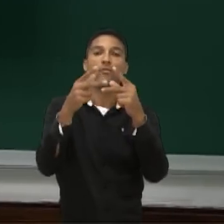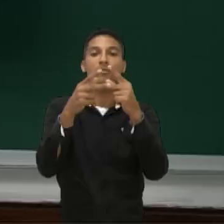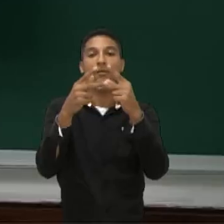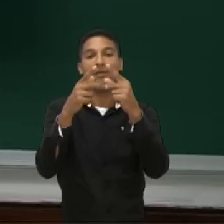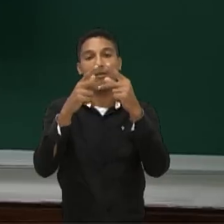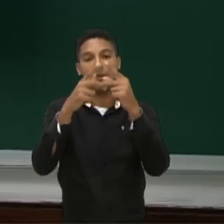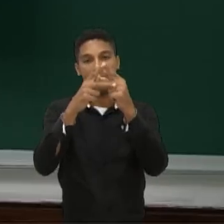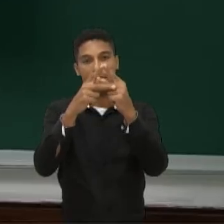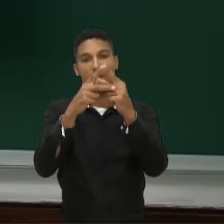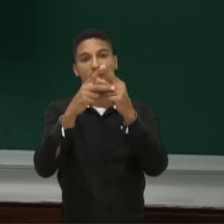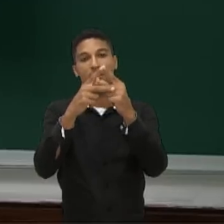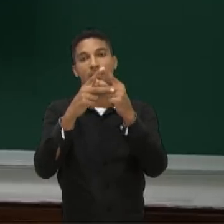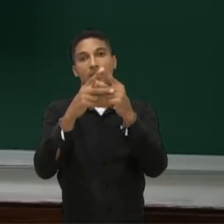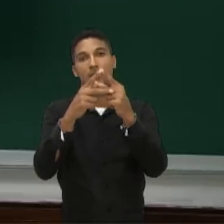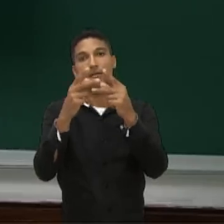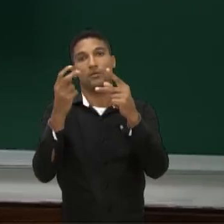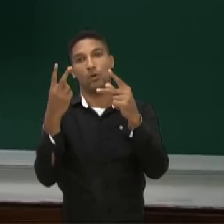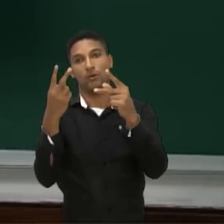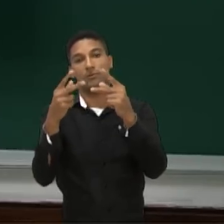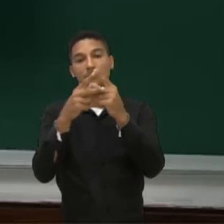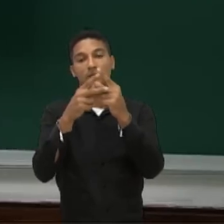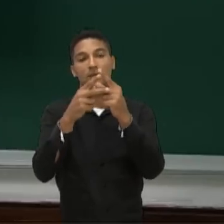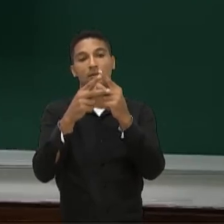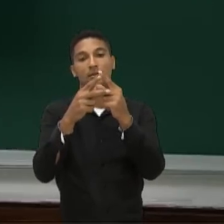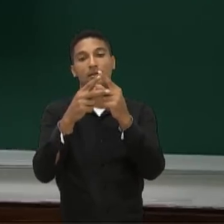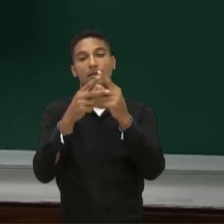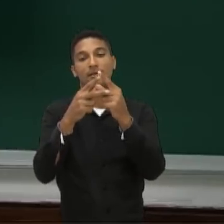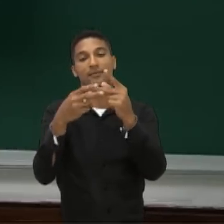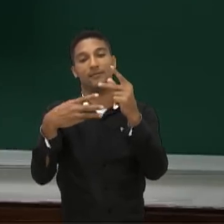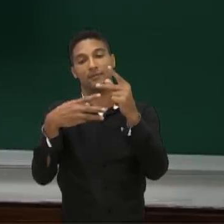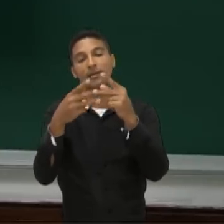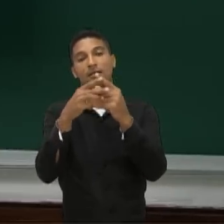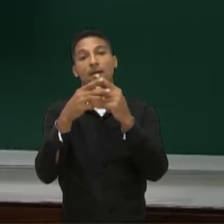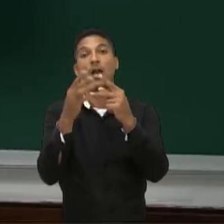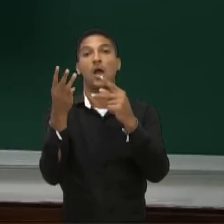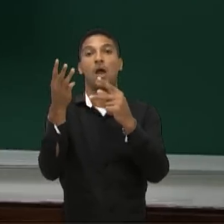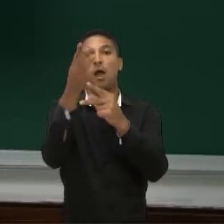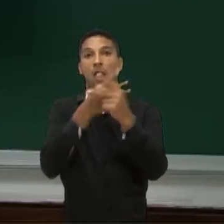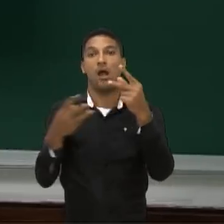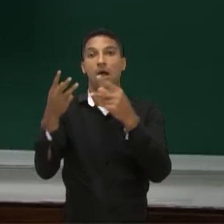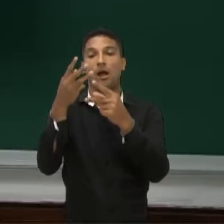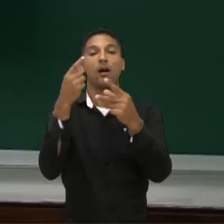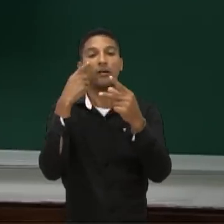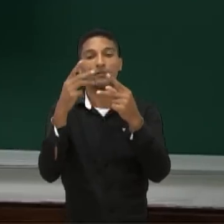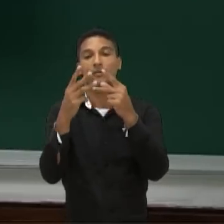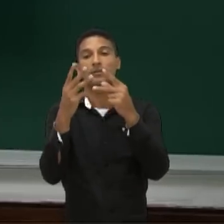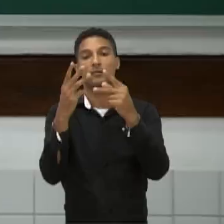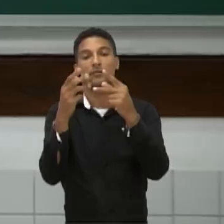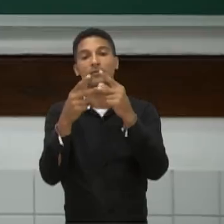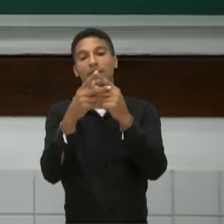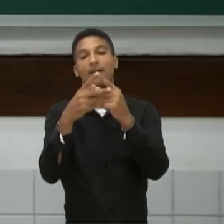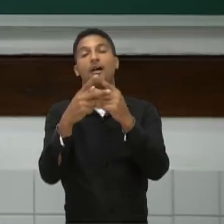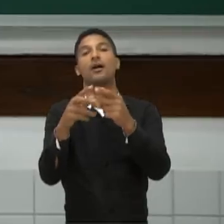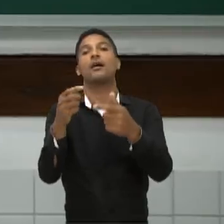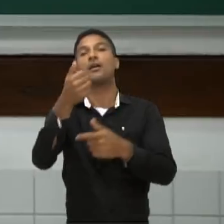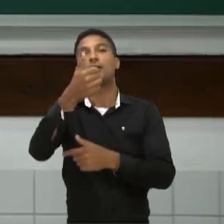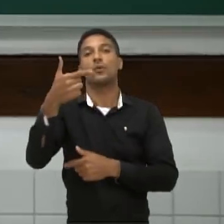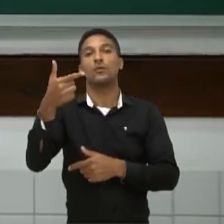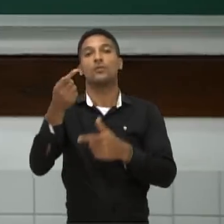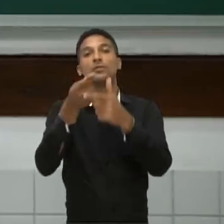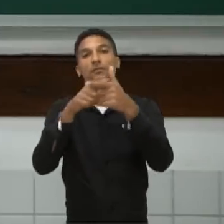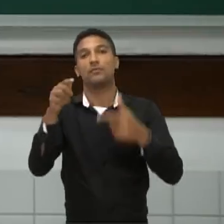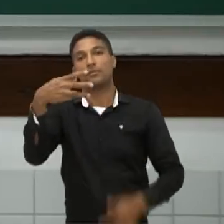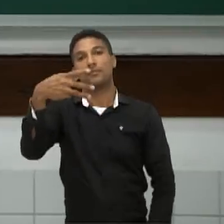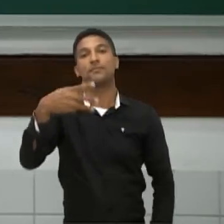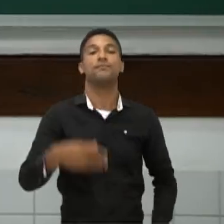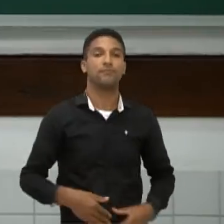3 medidas aqui, certo? Vamos ver lá com a professora vai fazer esse exercício com vocês agora. Vocês vão acompanhar